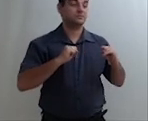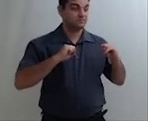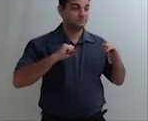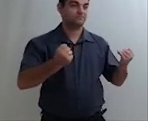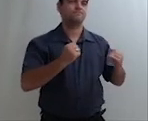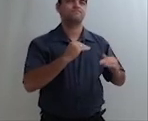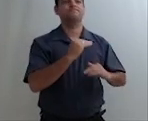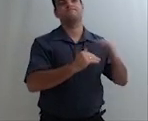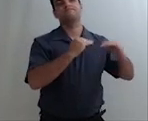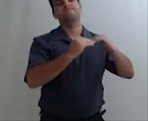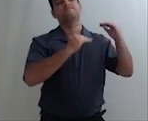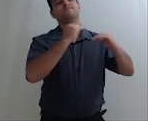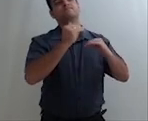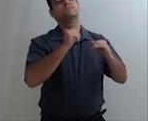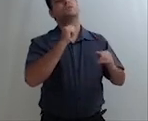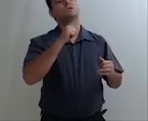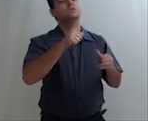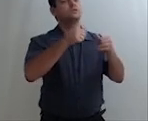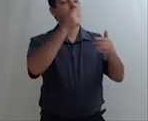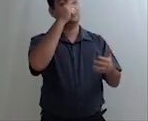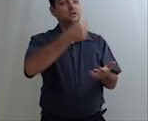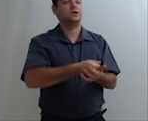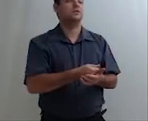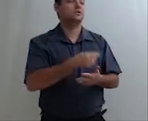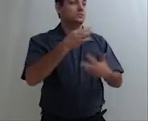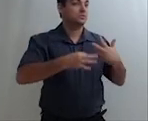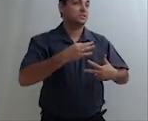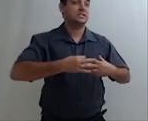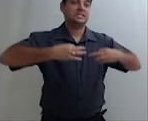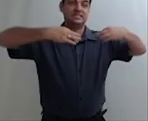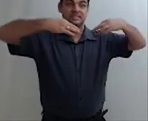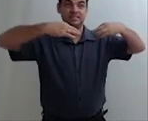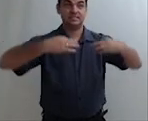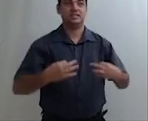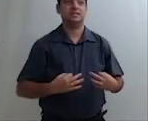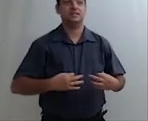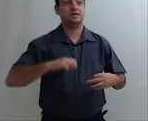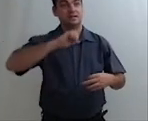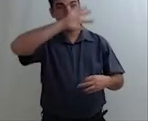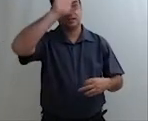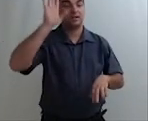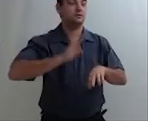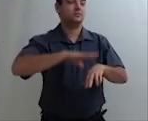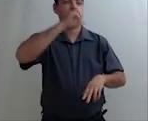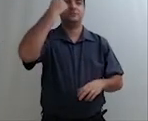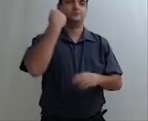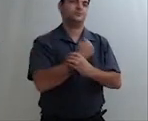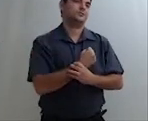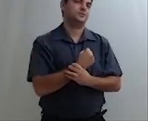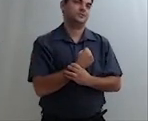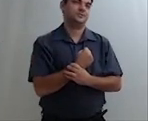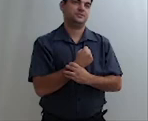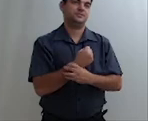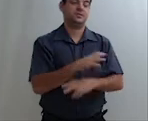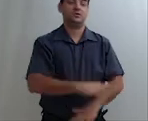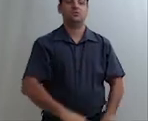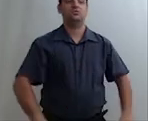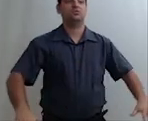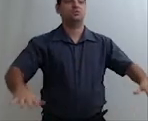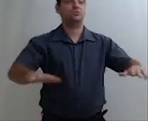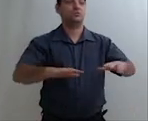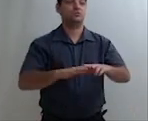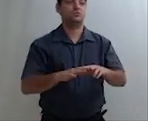na na fixação de de uma jurisprudência que permita mais segurança eh na na produção